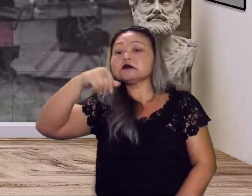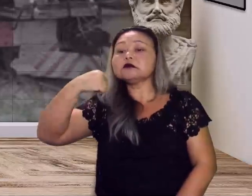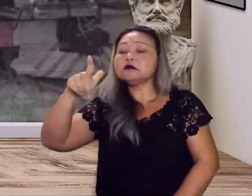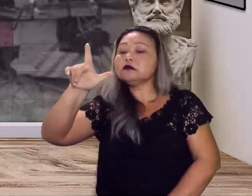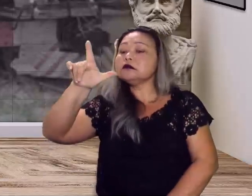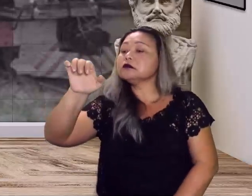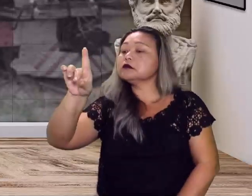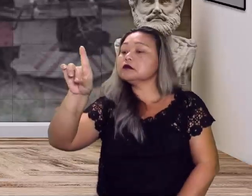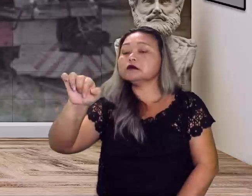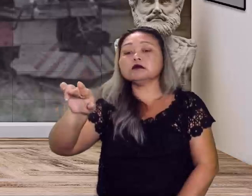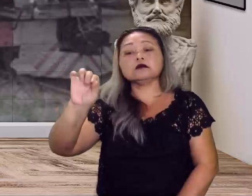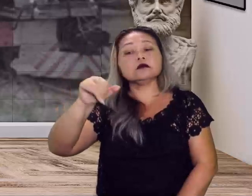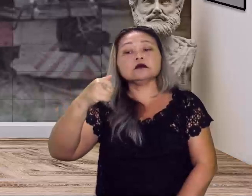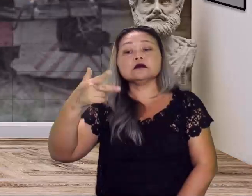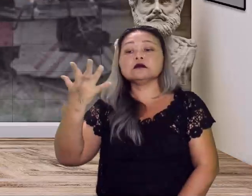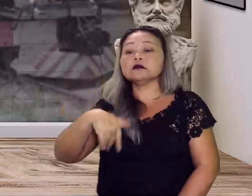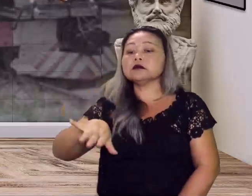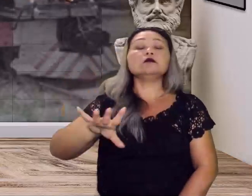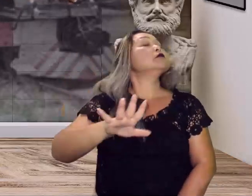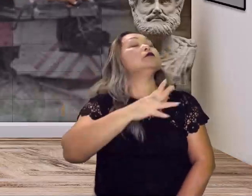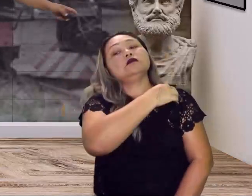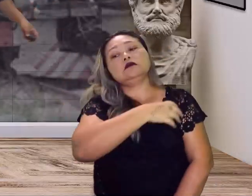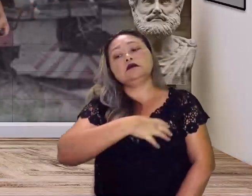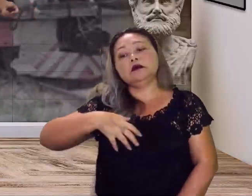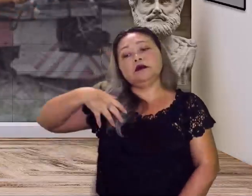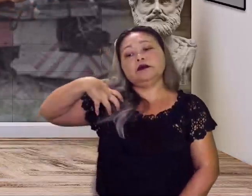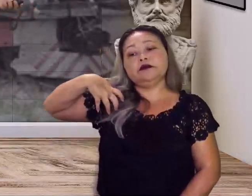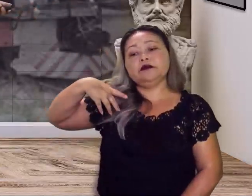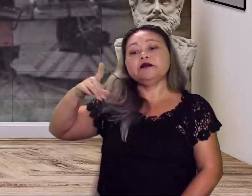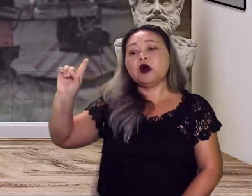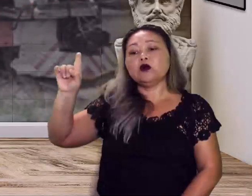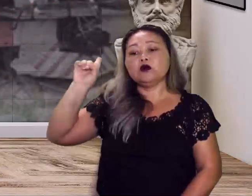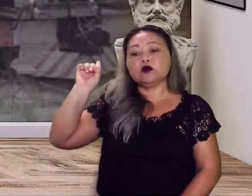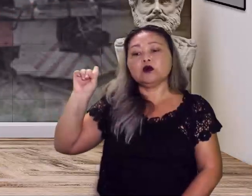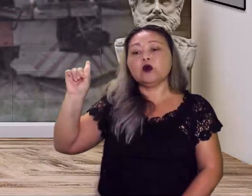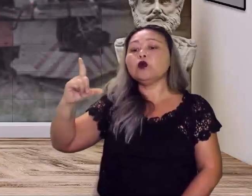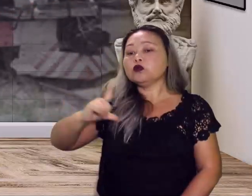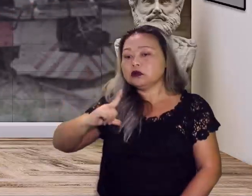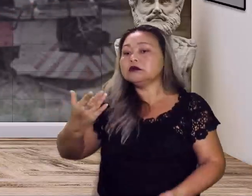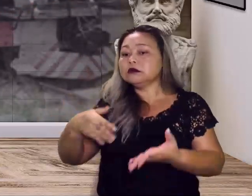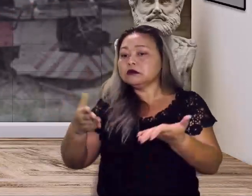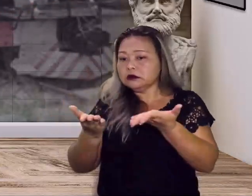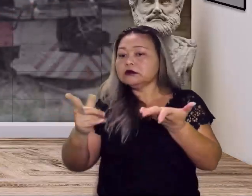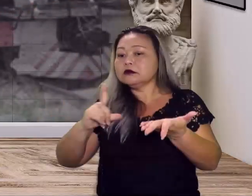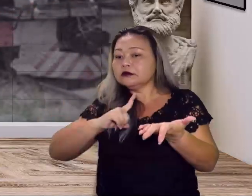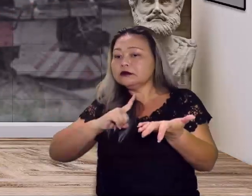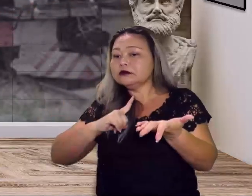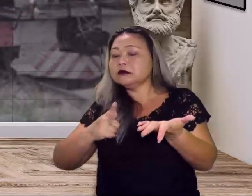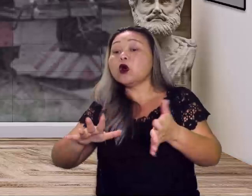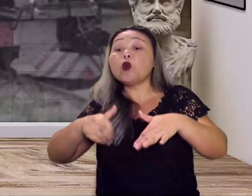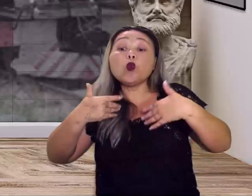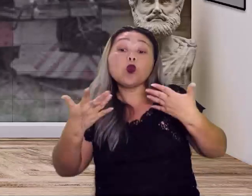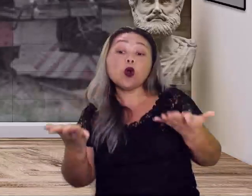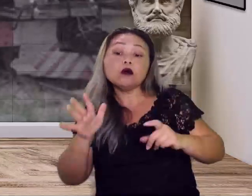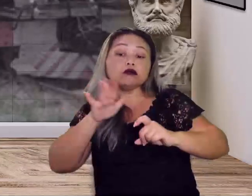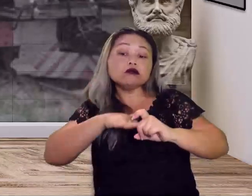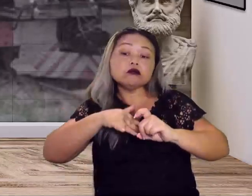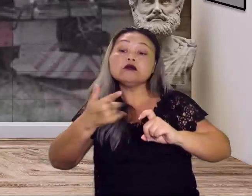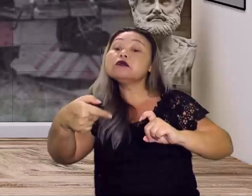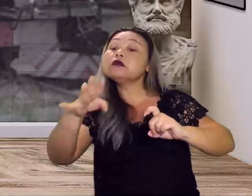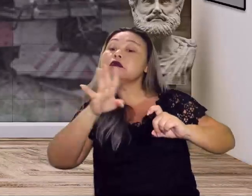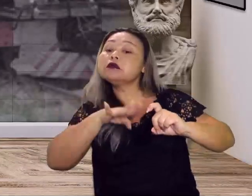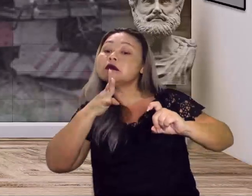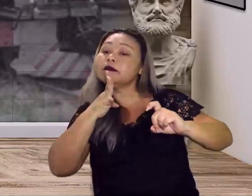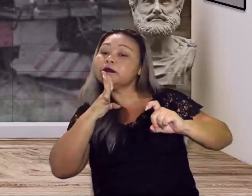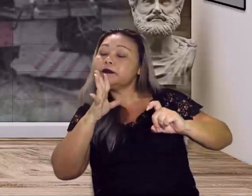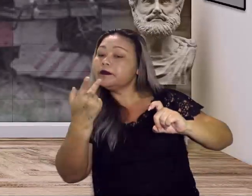né? Aristóteles, né? Então nós também temos hoje a oferecer. E qual é? Que mito você conhece? Fala